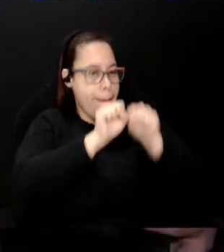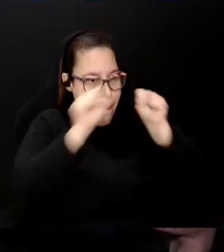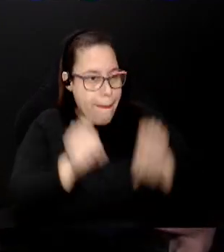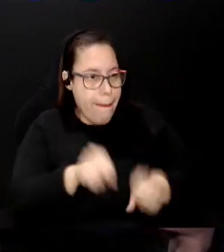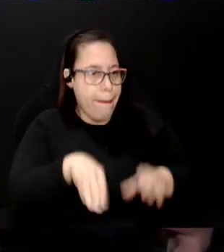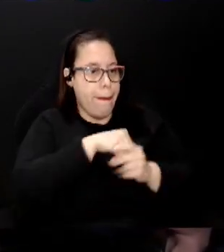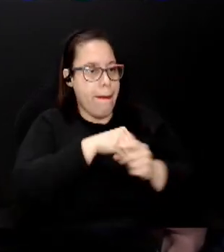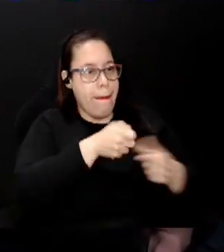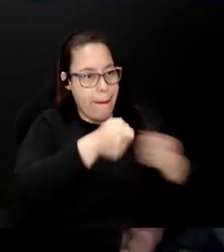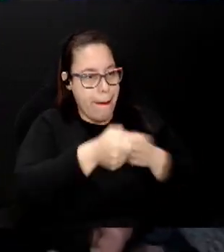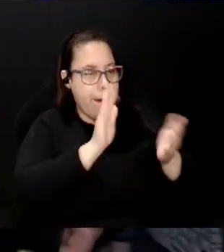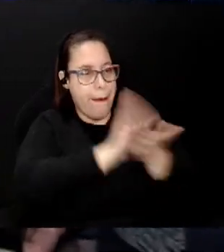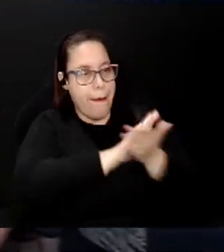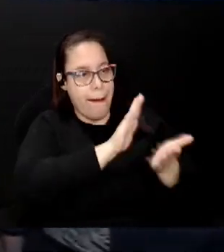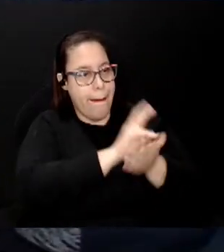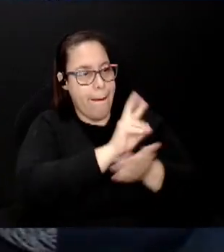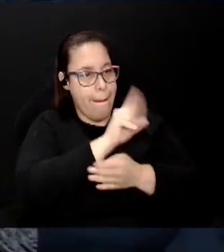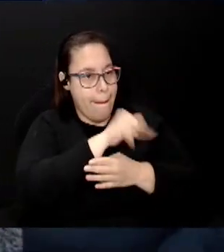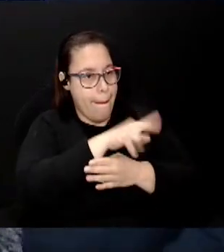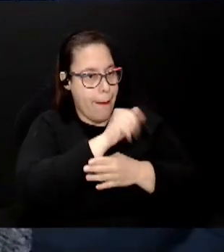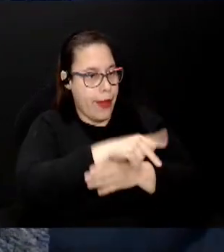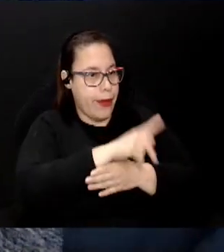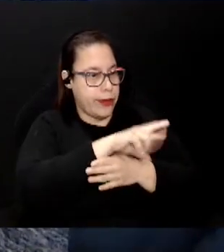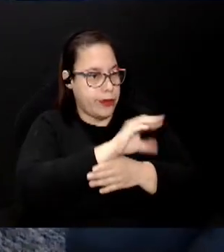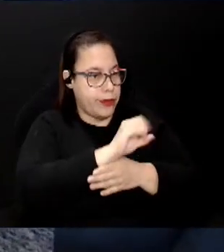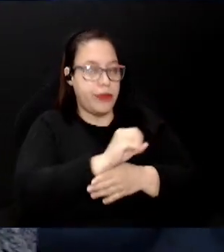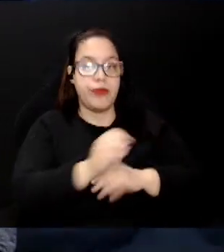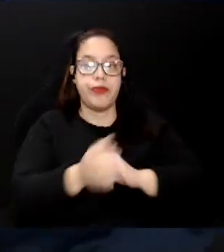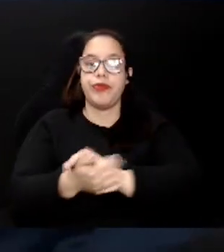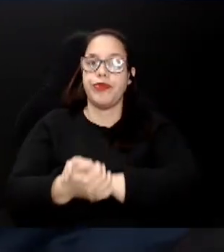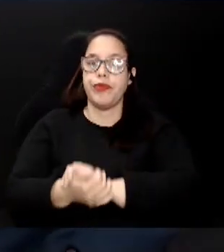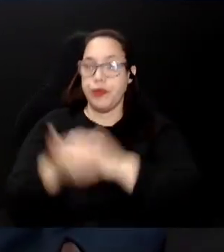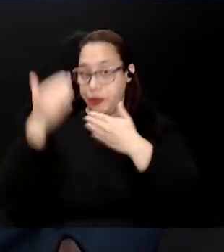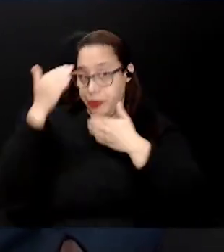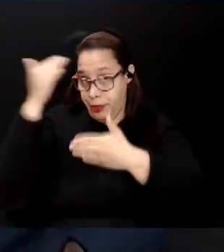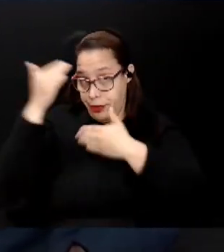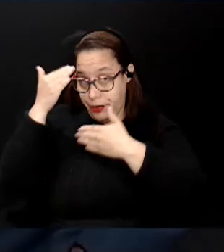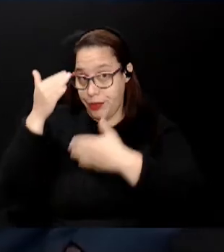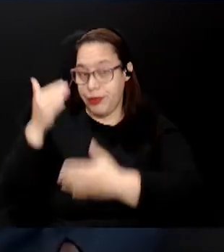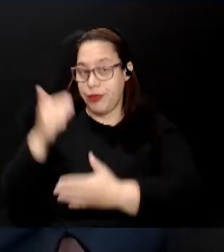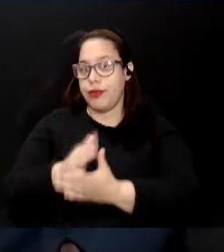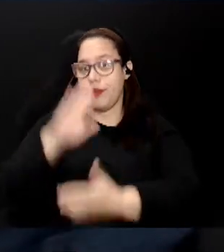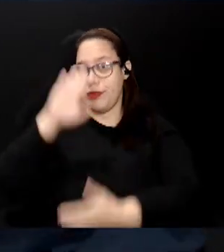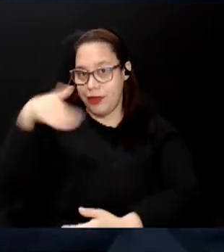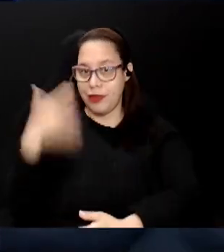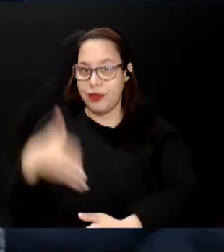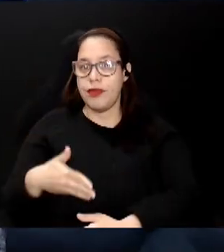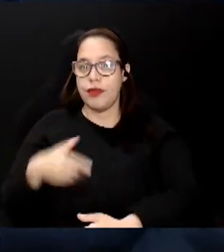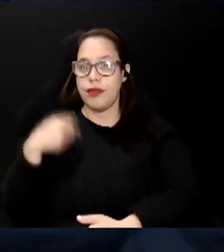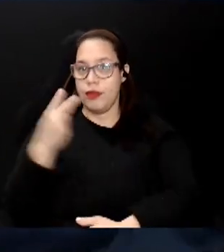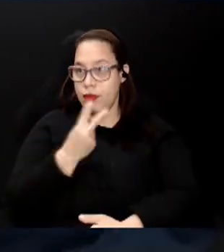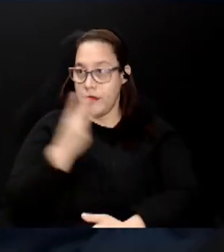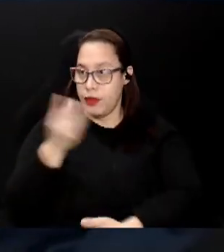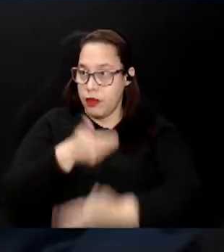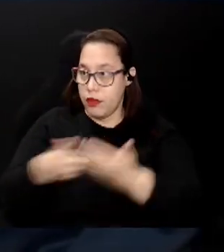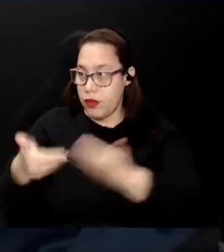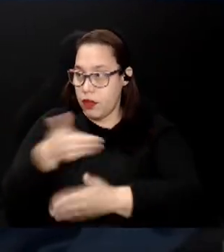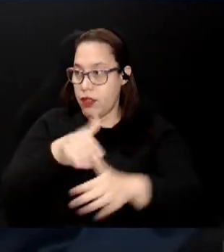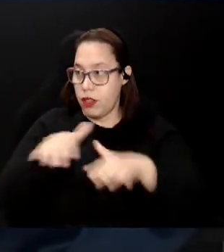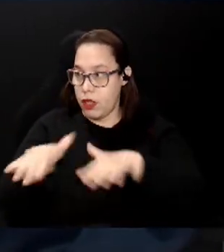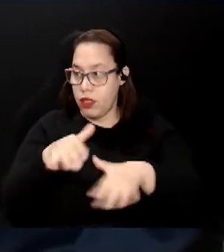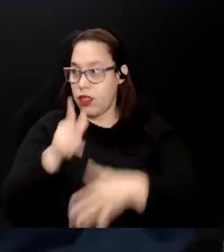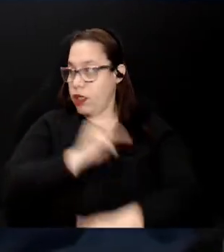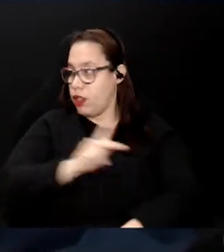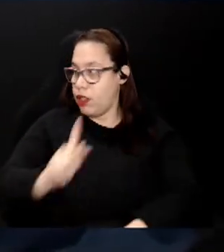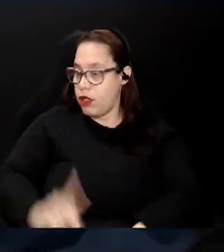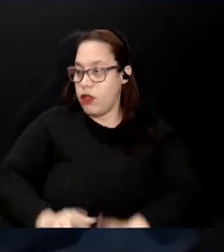Parabéns, Ronan, parabéns, Pedro. Muito obrigado, é mais uma honra para nós participar desse momento, presidente, mostrando assim